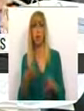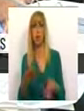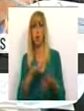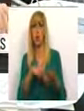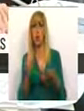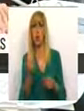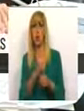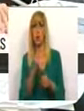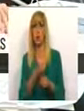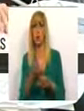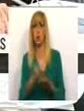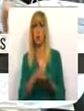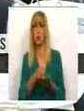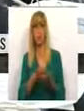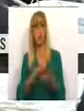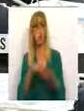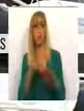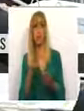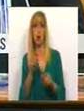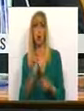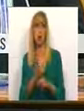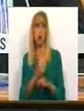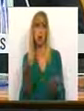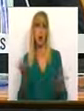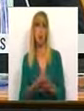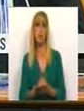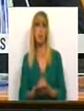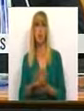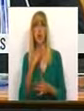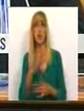funcionários sem contratarem os correspondentes. Muito obrigado. Muito obrigado, Sr. Deputado.